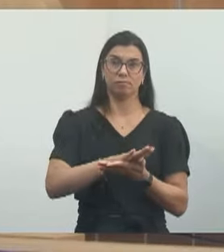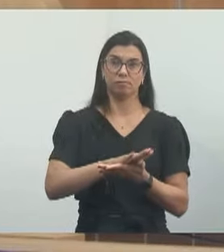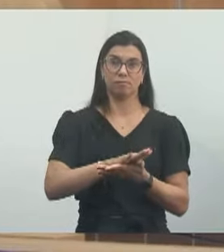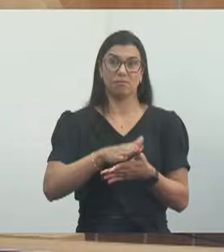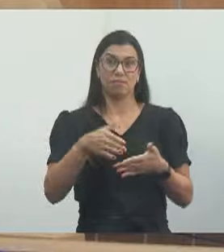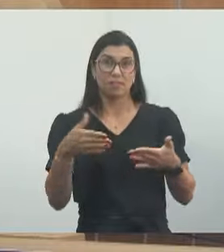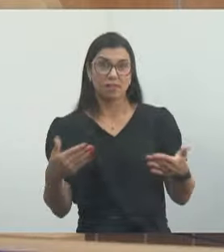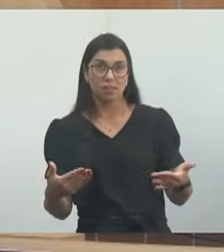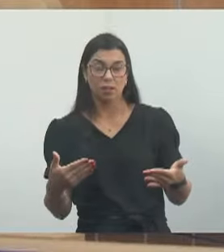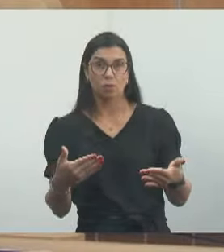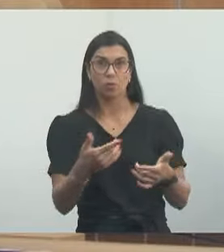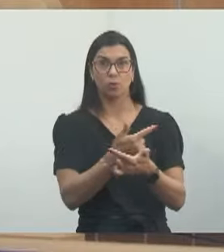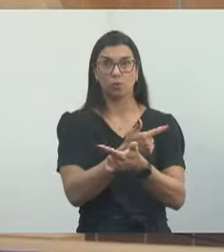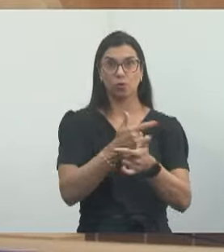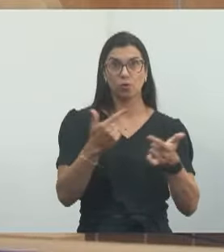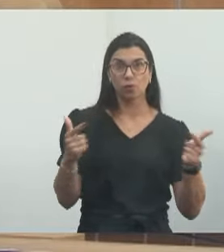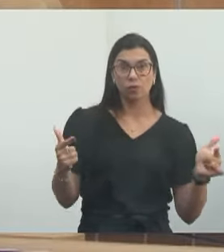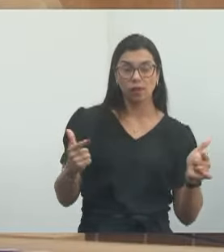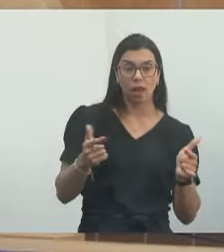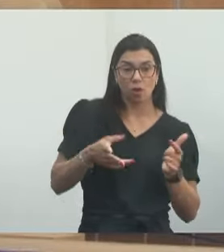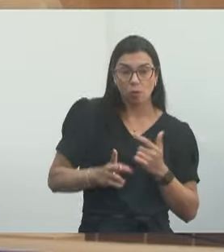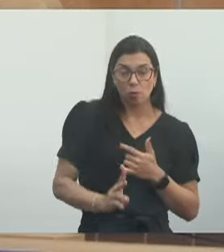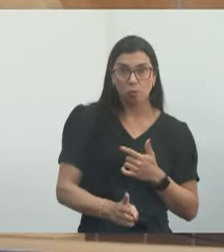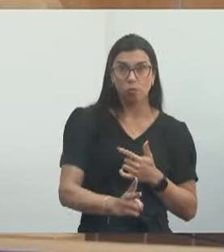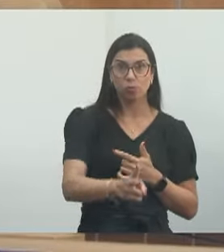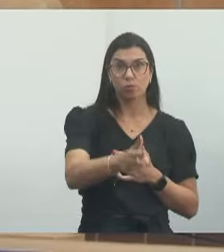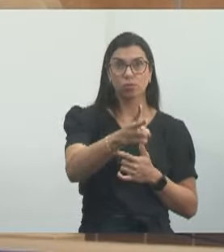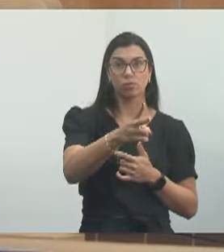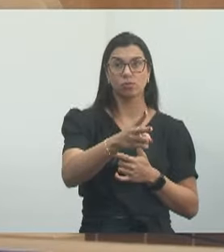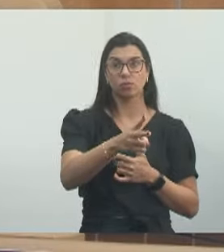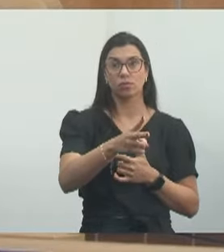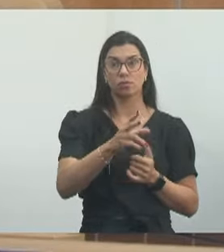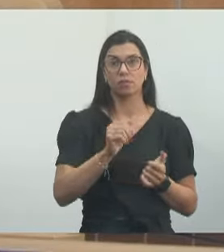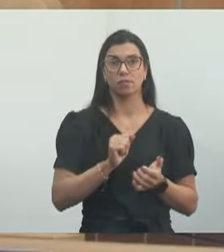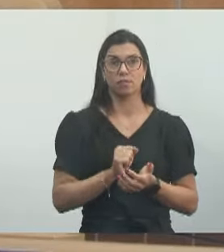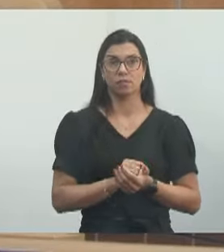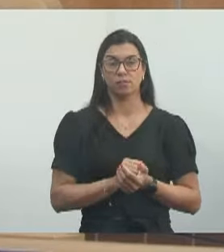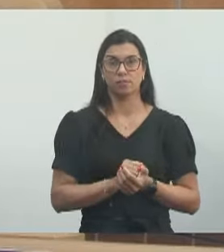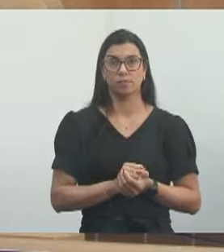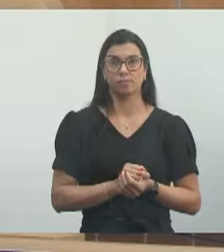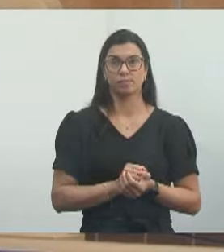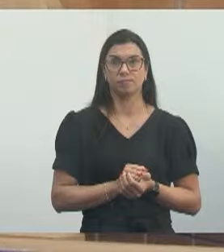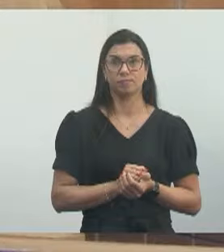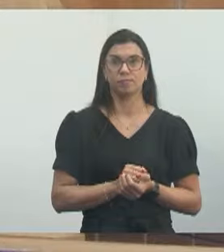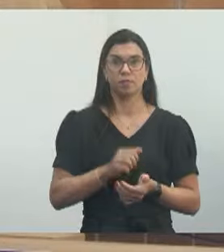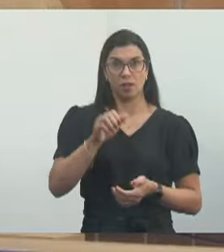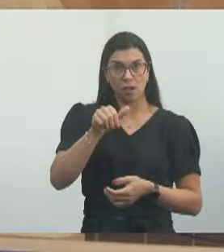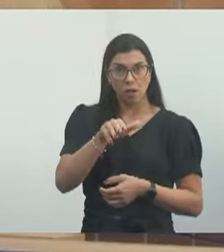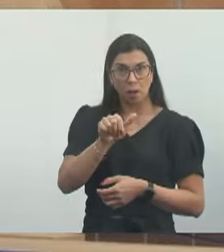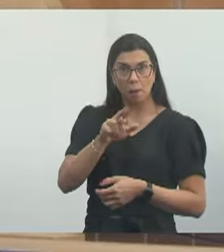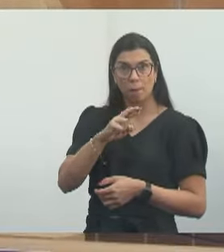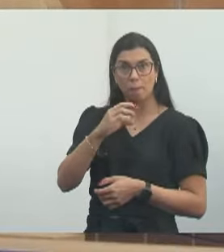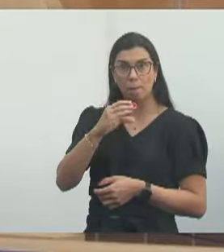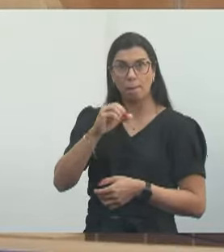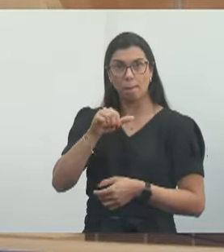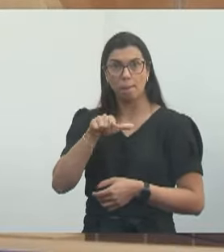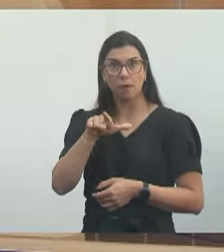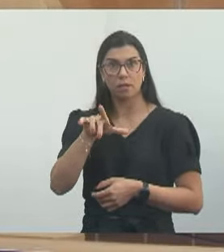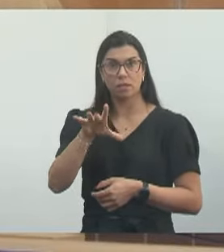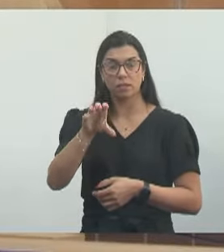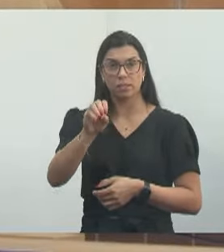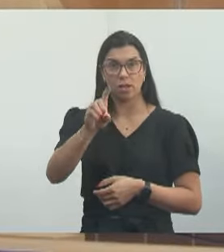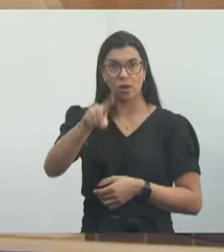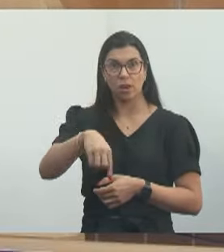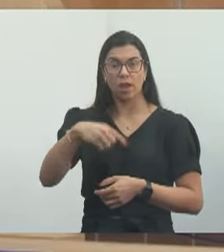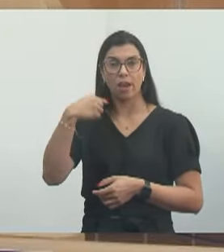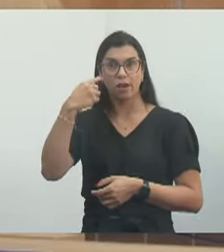gente não tem aqui uma continuidade, viu, Marcelo? Marcelo é advogado, uma pessoa que está lá